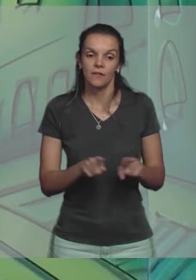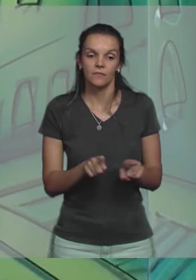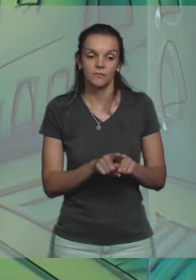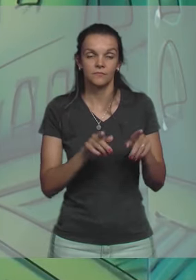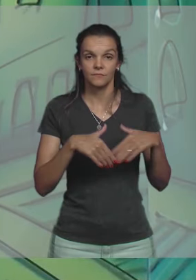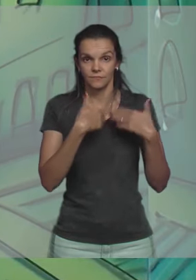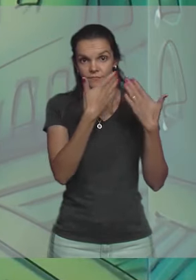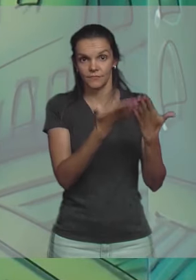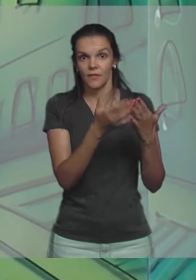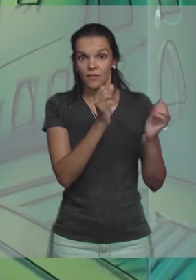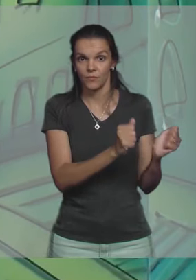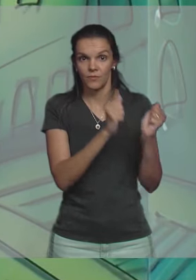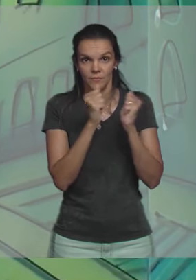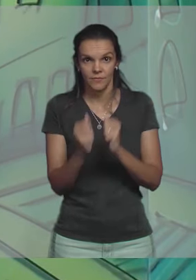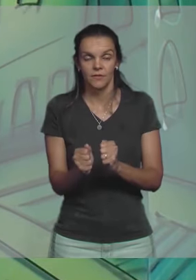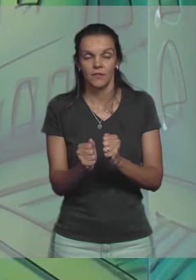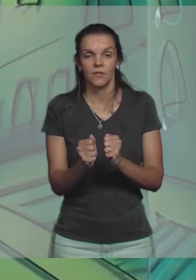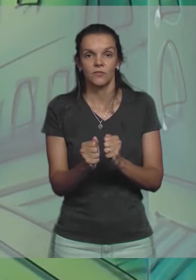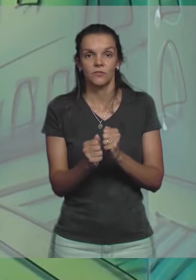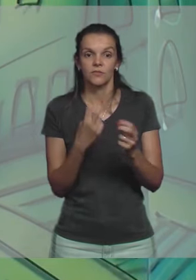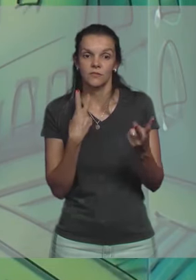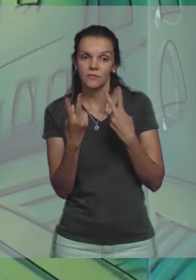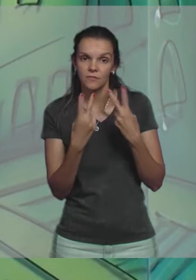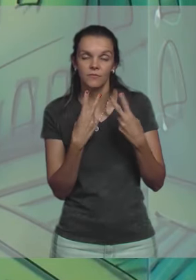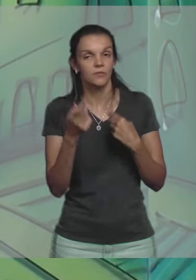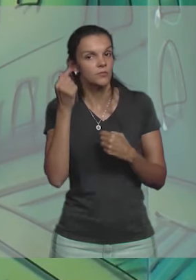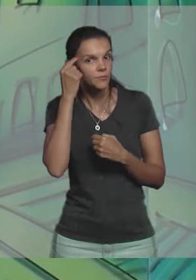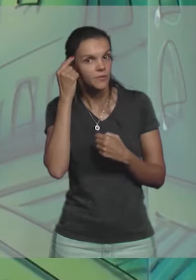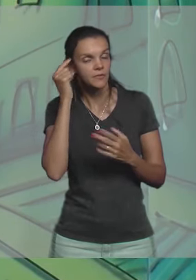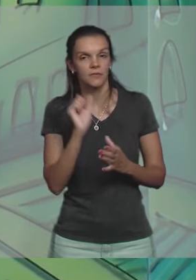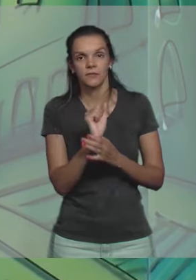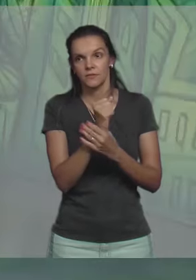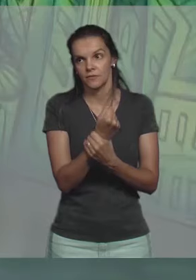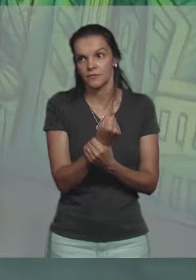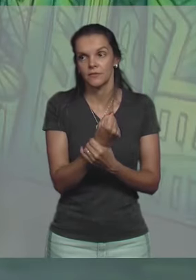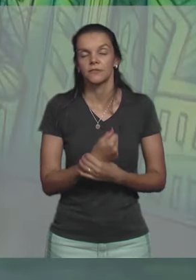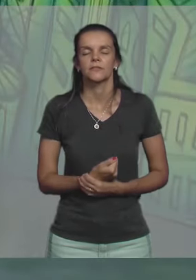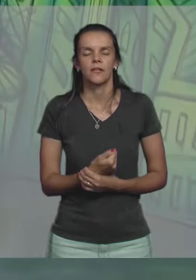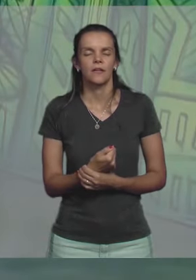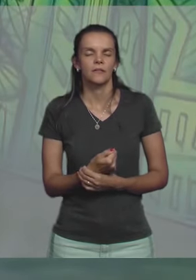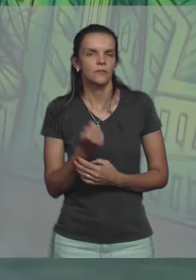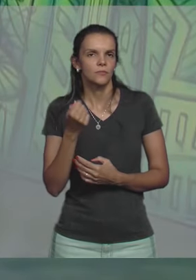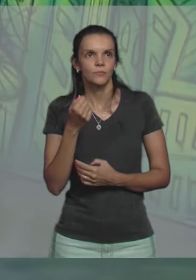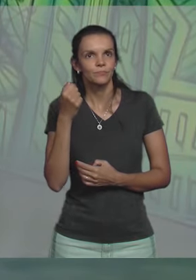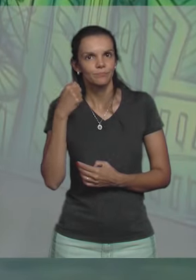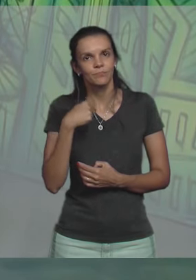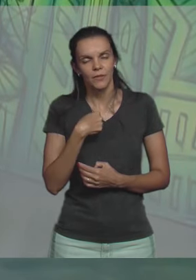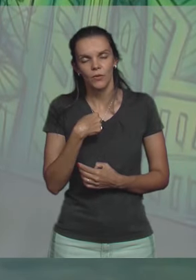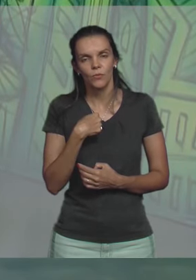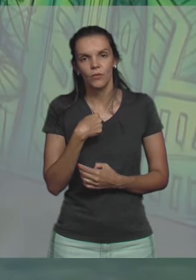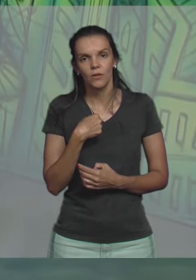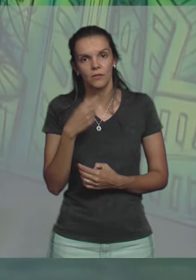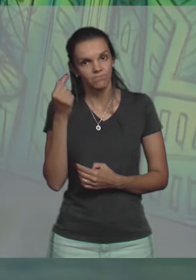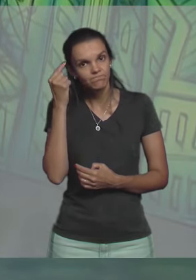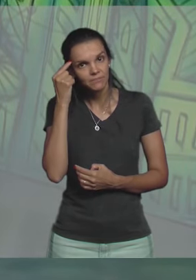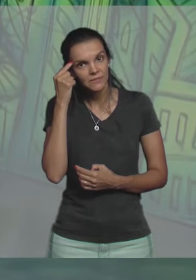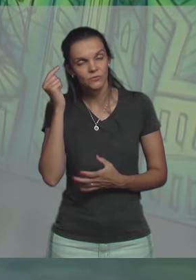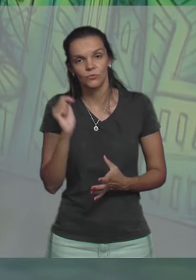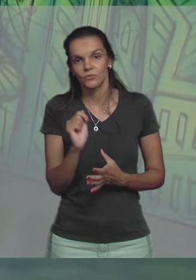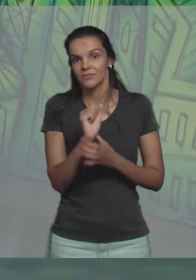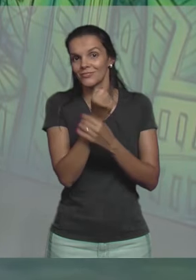oferecer possibilidades de transporte, também pensar na segurança. Sim, eu diria que a segurança ela é o primeiro ponto para ter uma boa